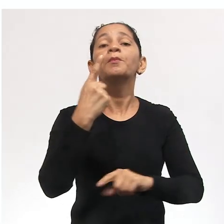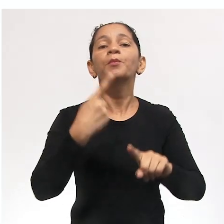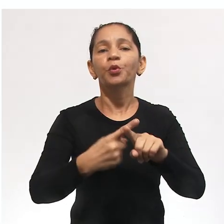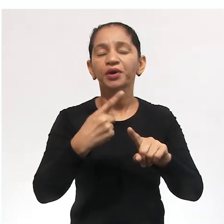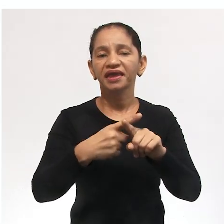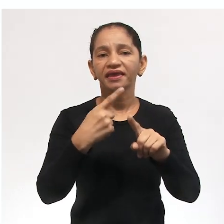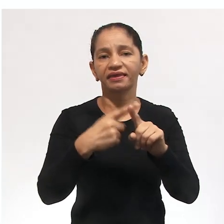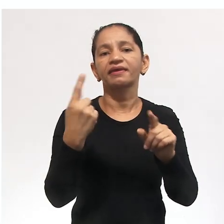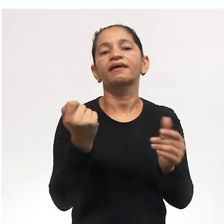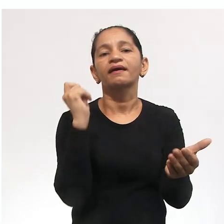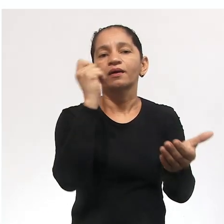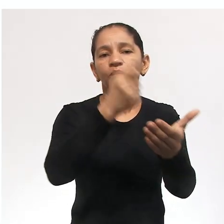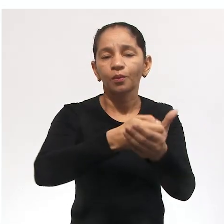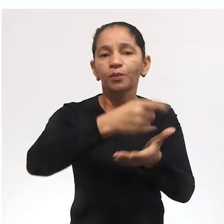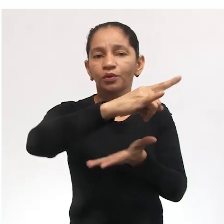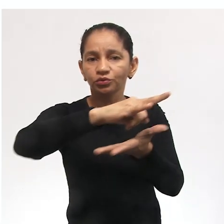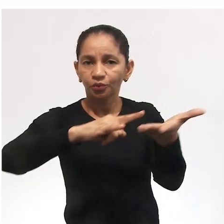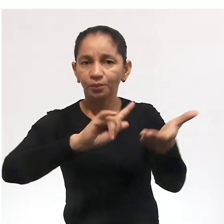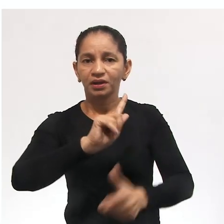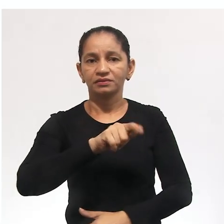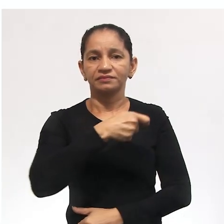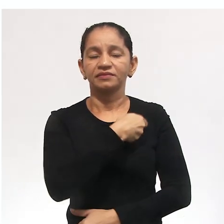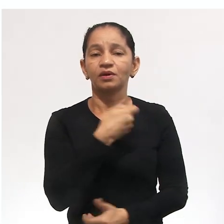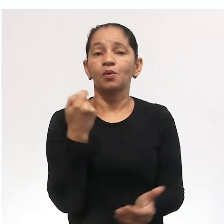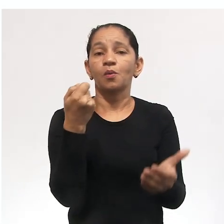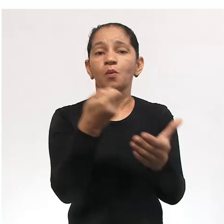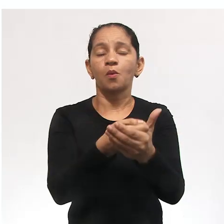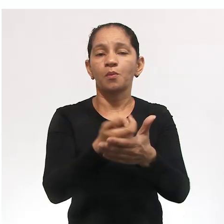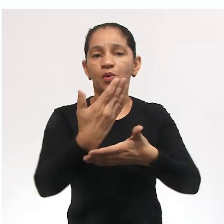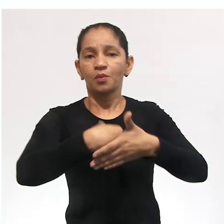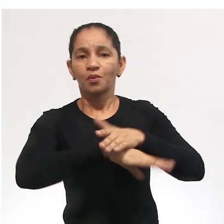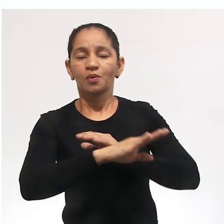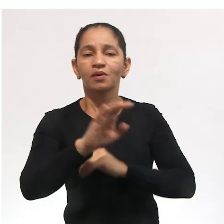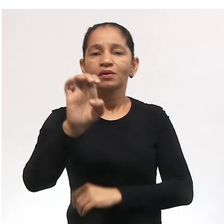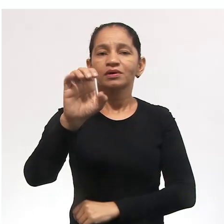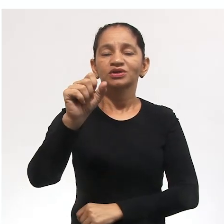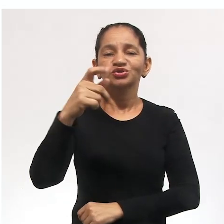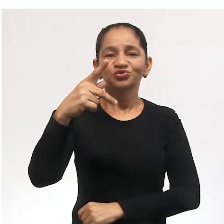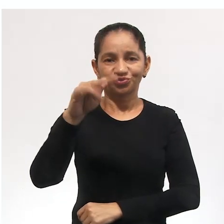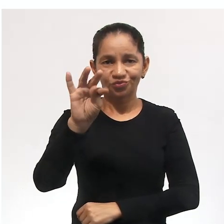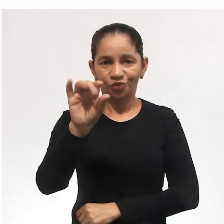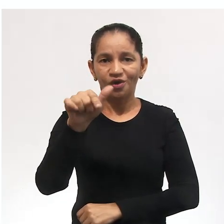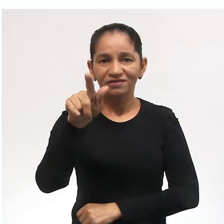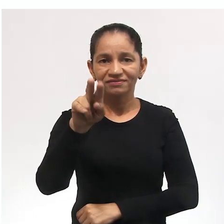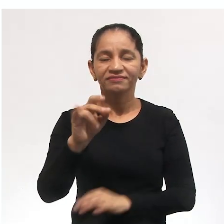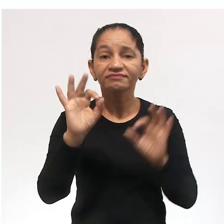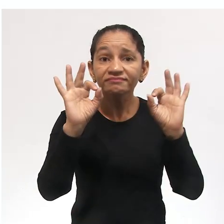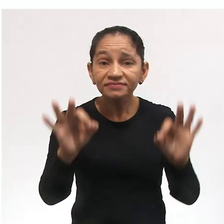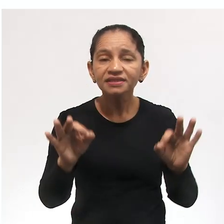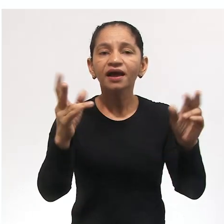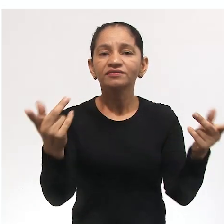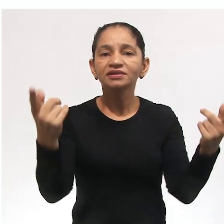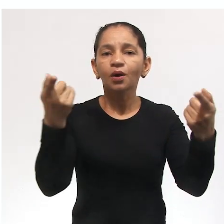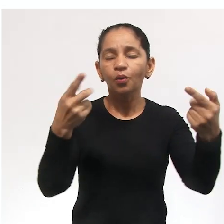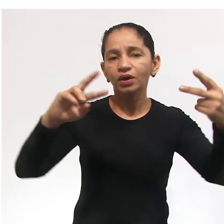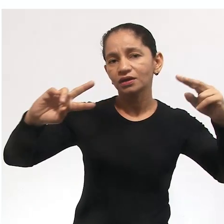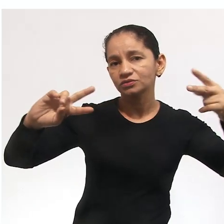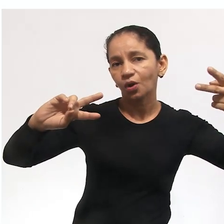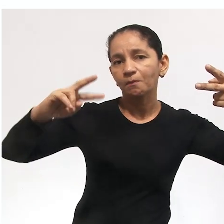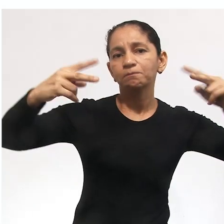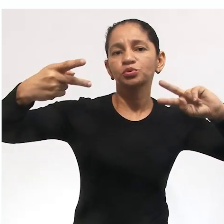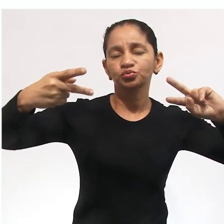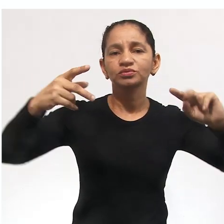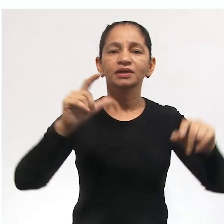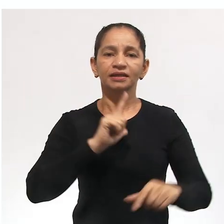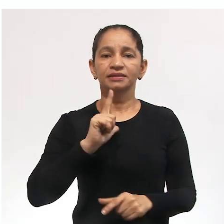comprou estoques, ela comprou estoques no valor de 30. Então, houve uma permutação desse valor. Ele